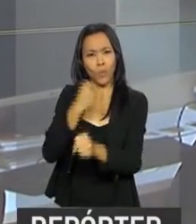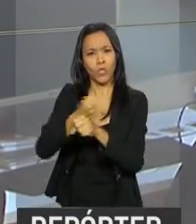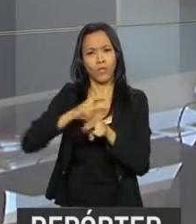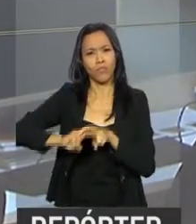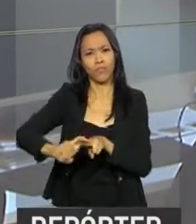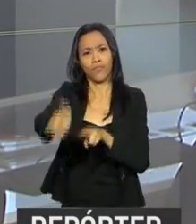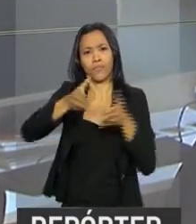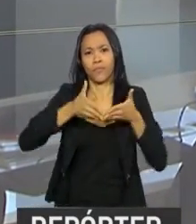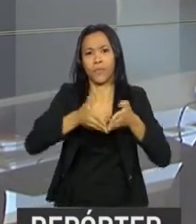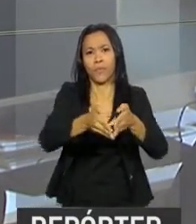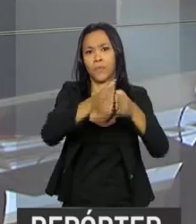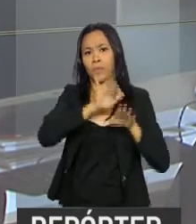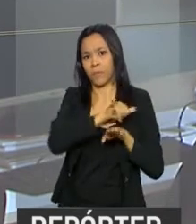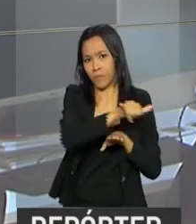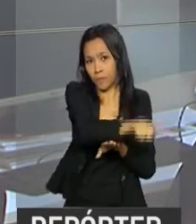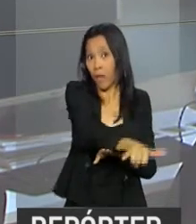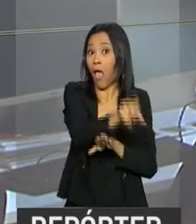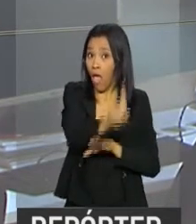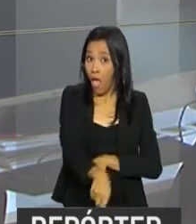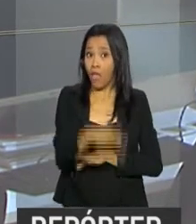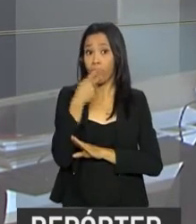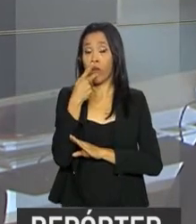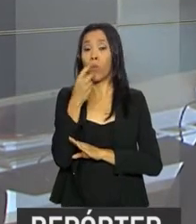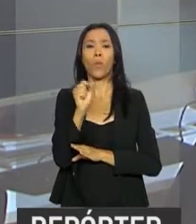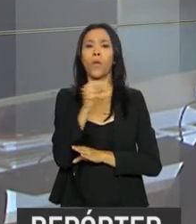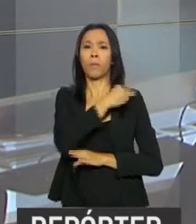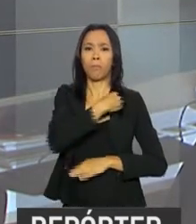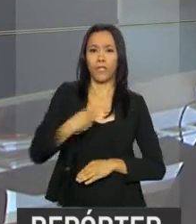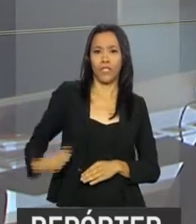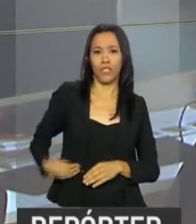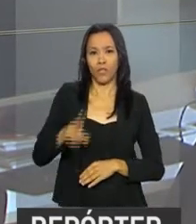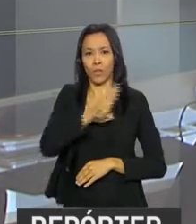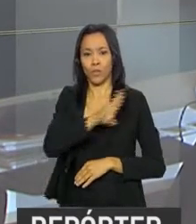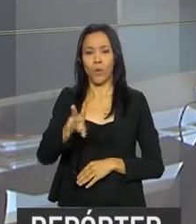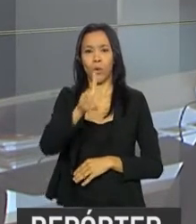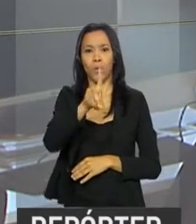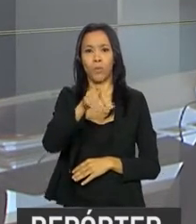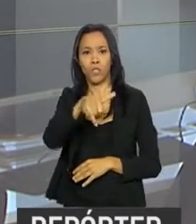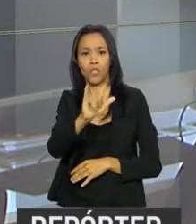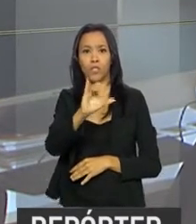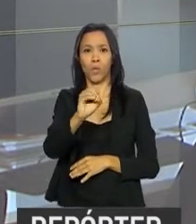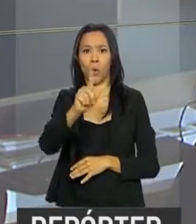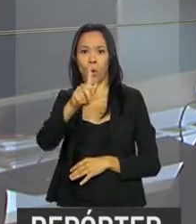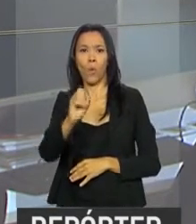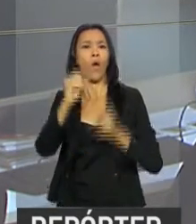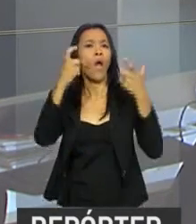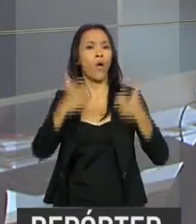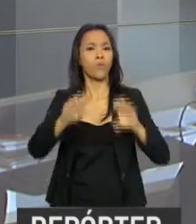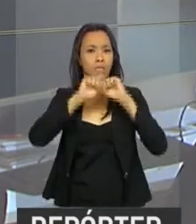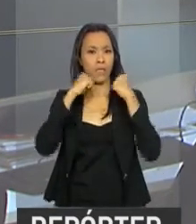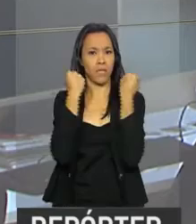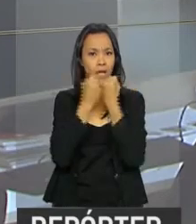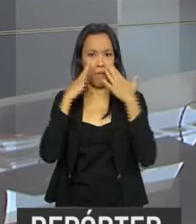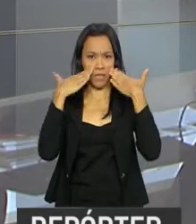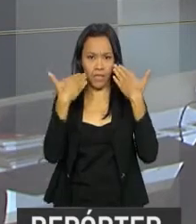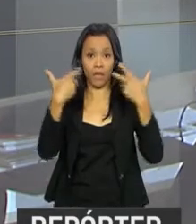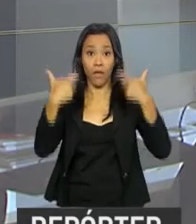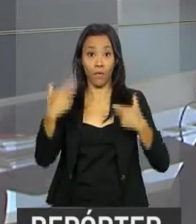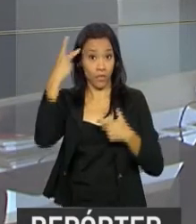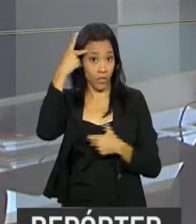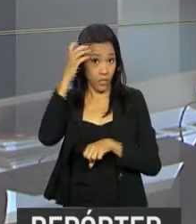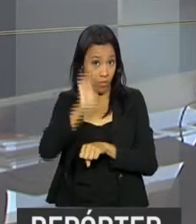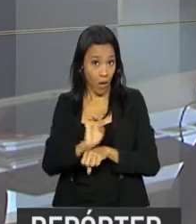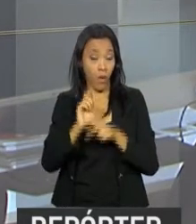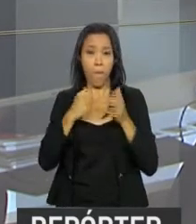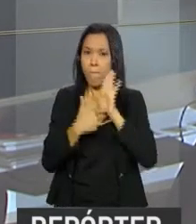rodovias. É o que afirmou o ministro do Planejamento, Diogo Oliveira, em um seminário para empresários em São Paulo na última semana. Segundo ele, o